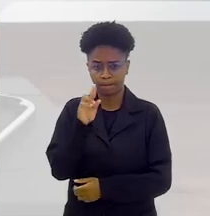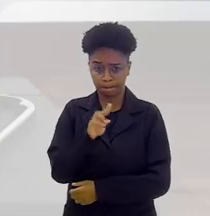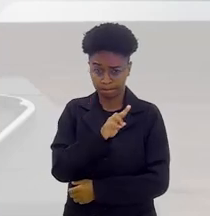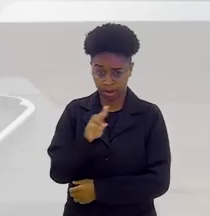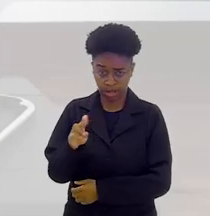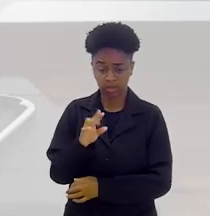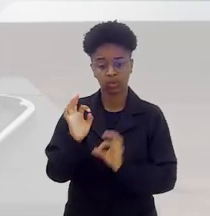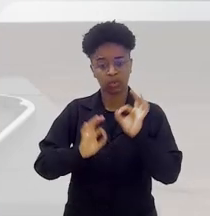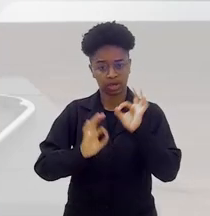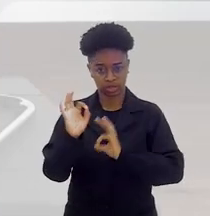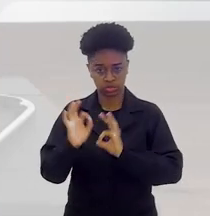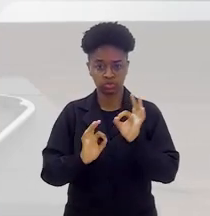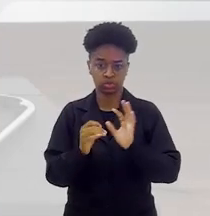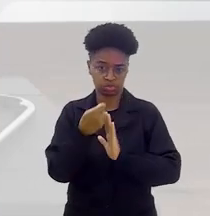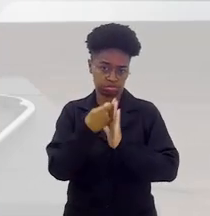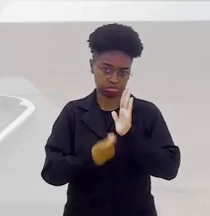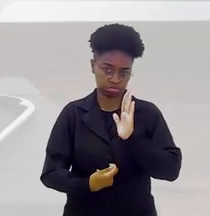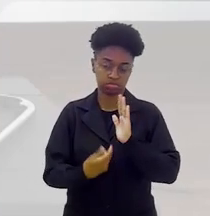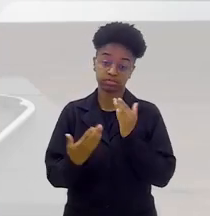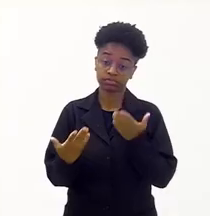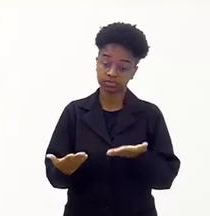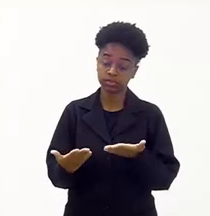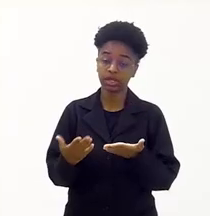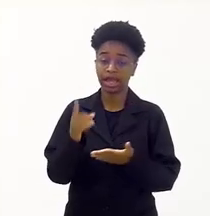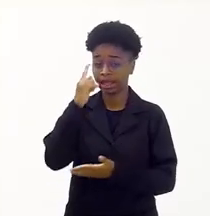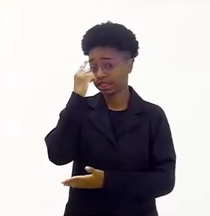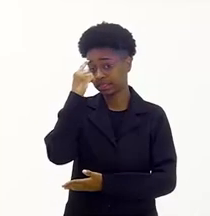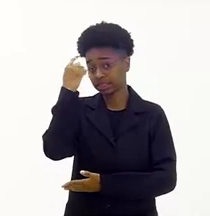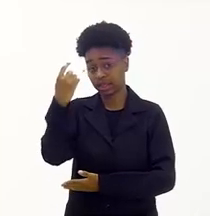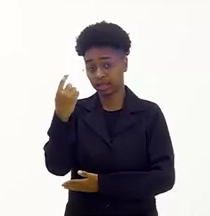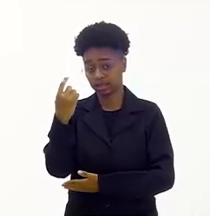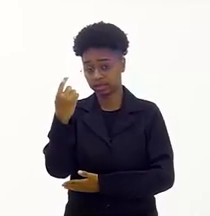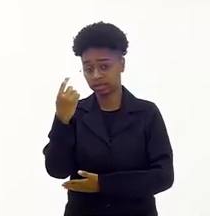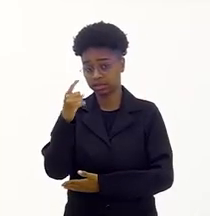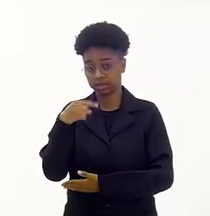o Padre Marcos montou o piloto, né? E a ideia era